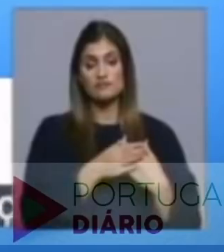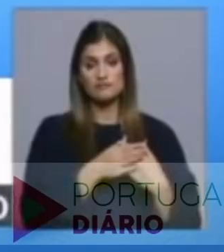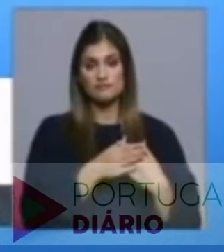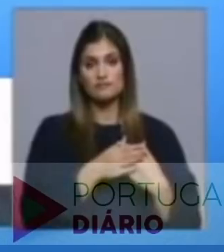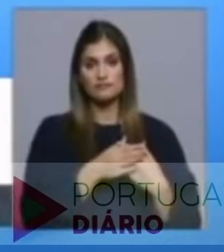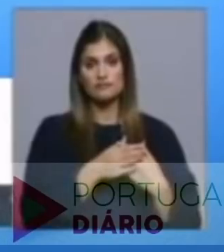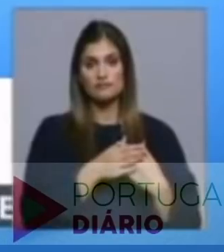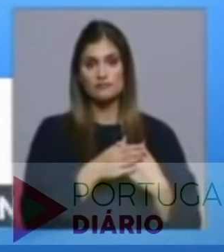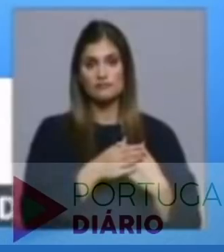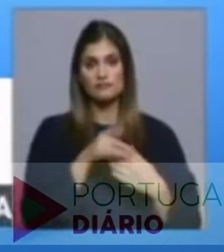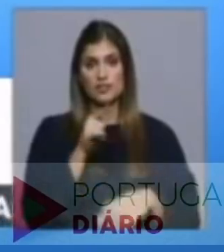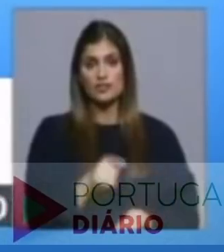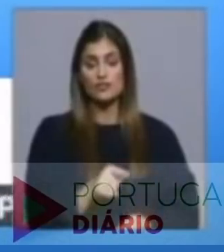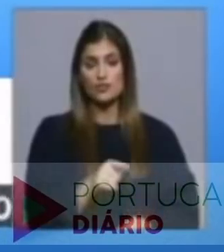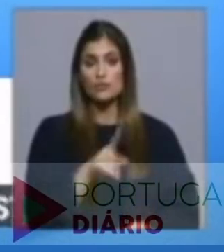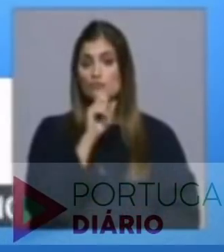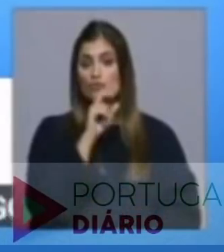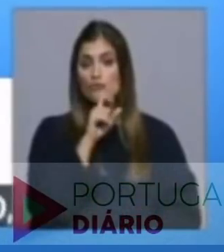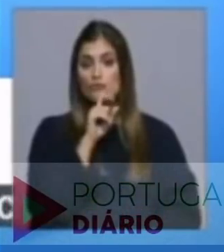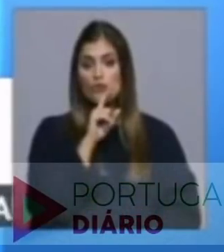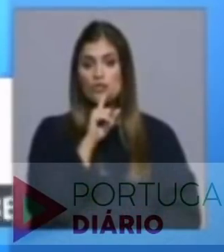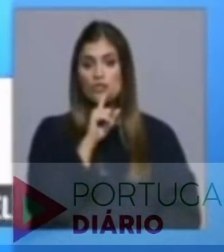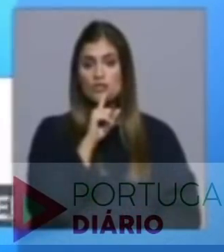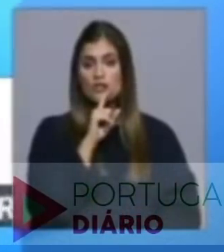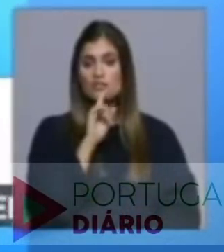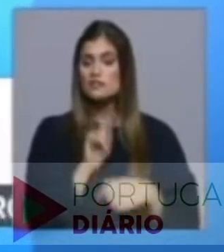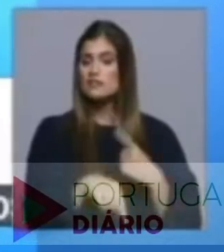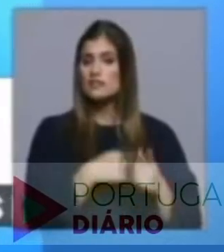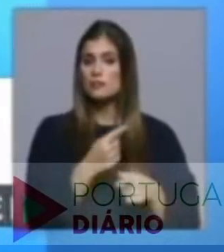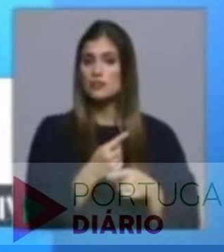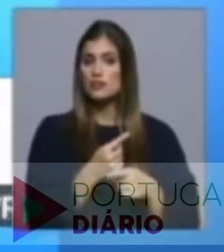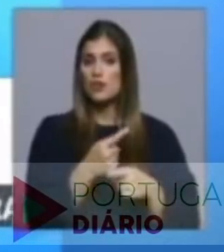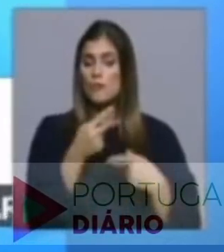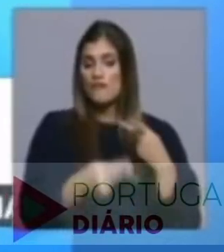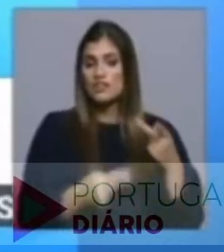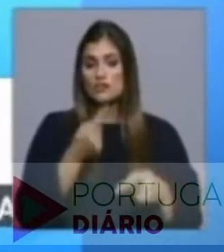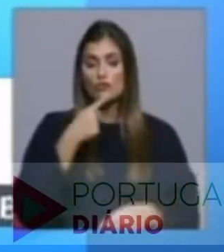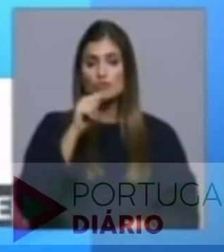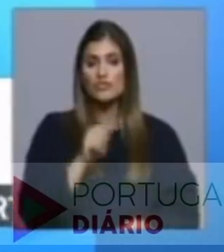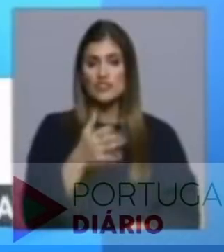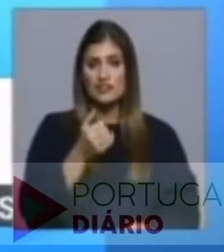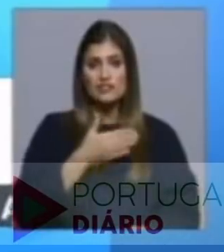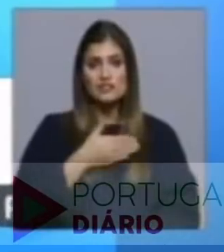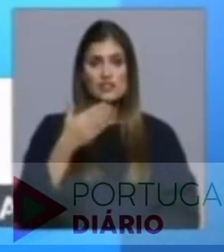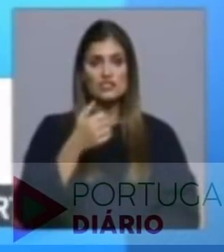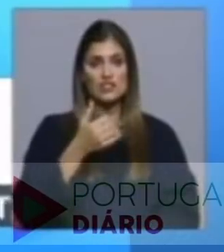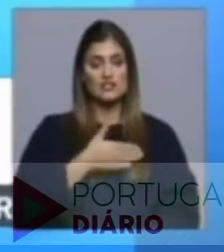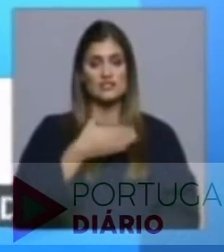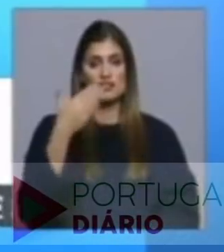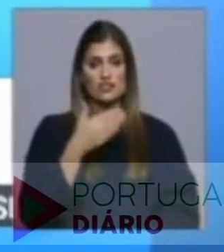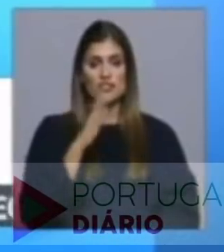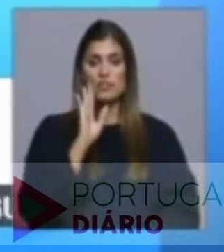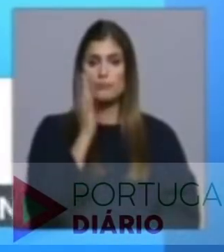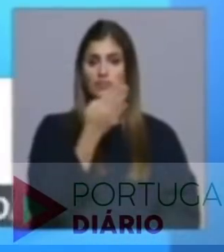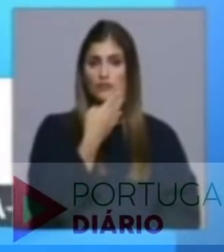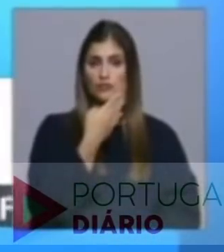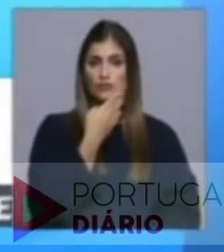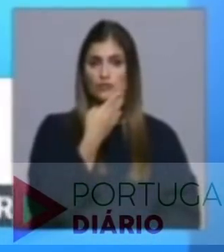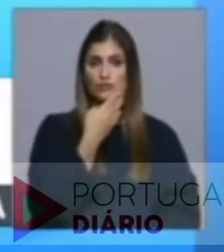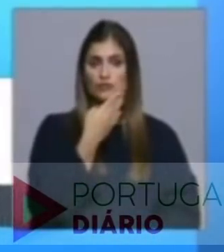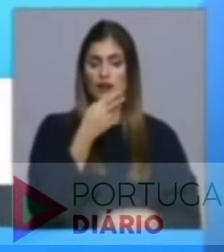está, obviamente, sujeita sempre a uma reavaliação quinzenal de acordo com